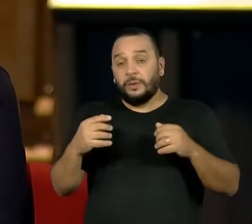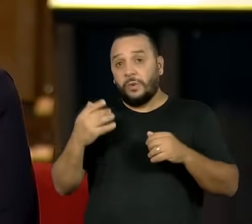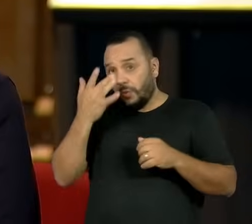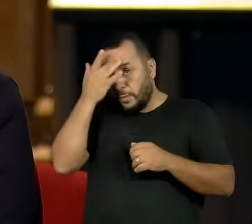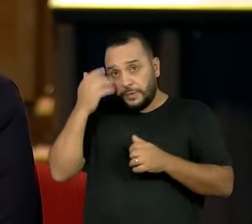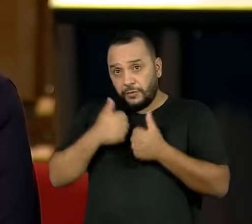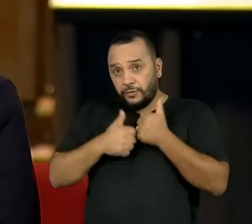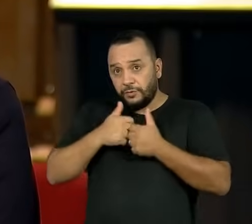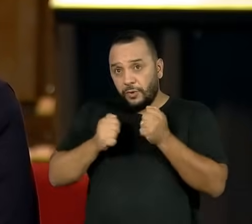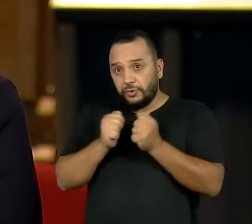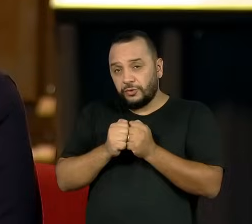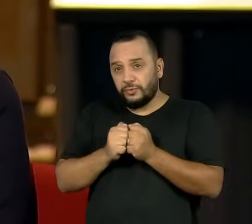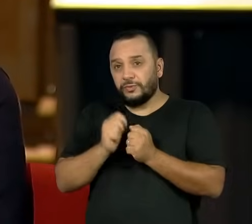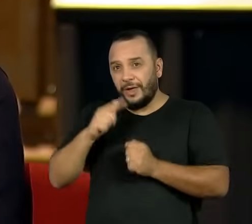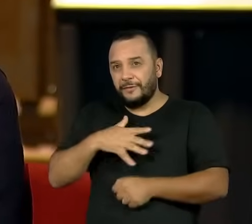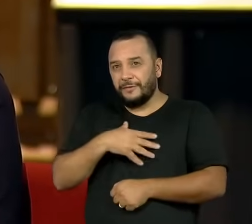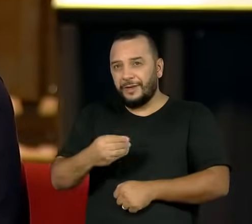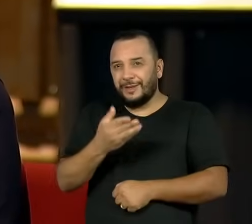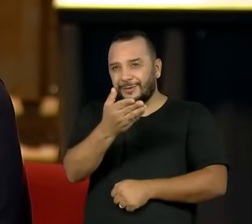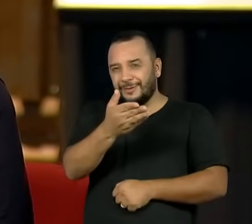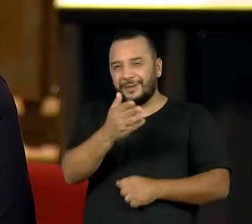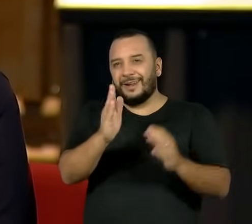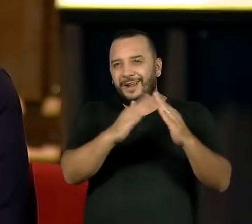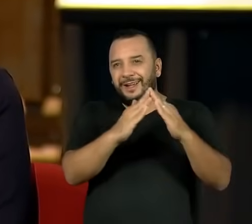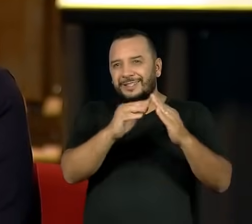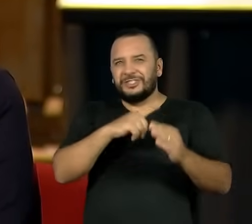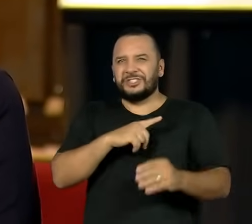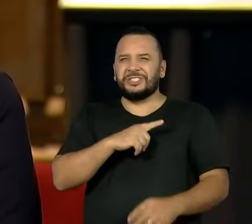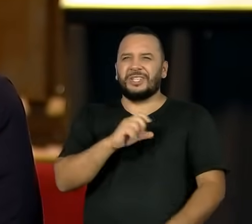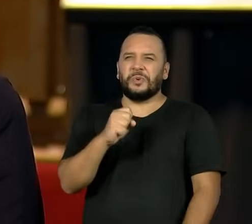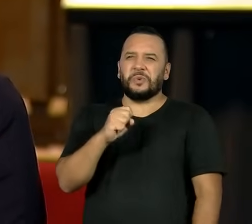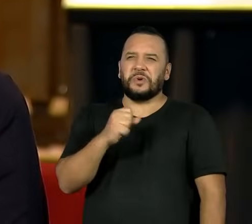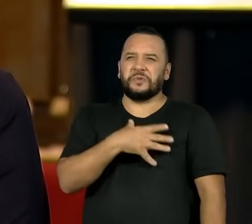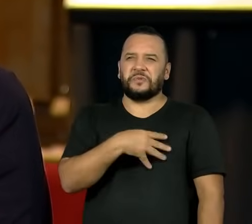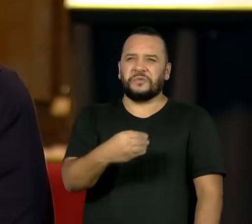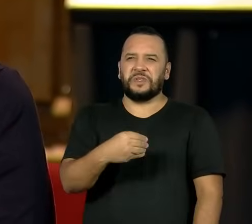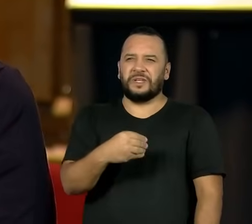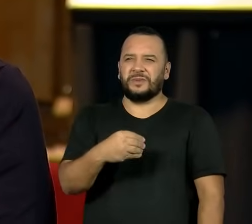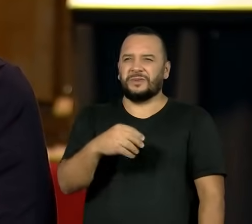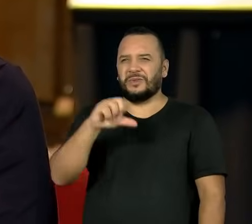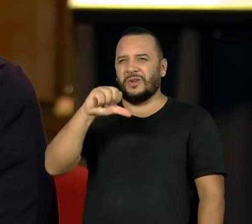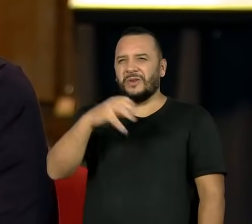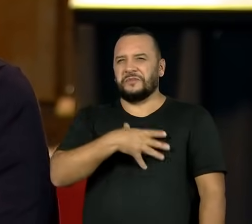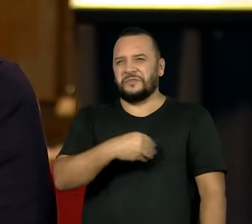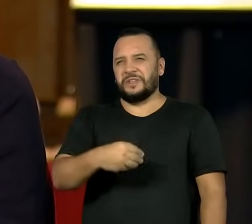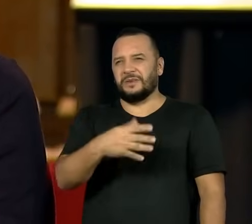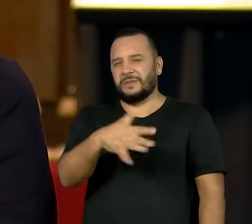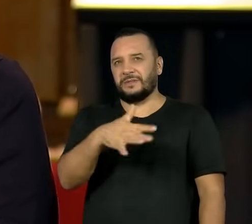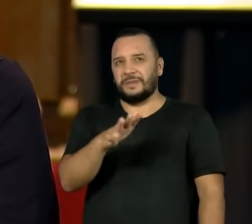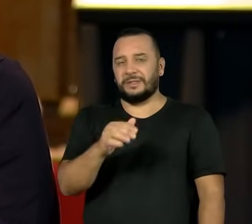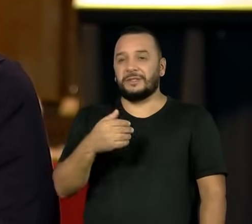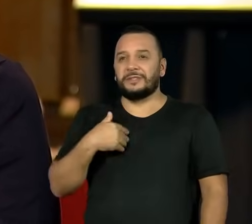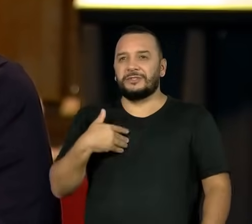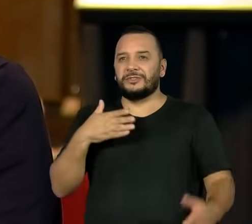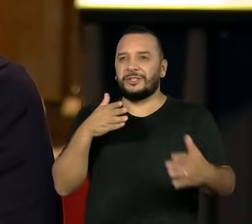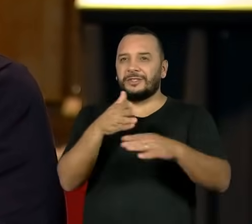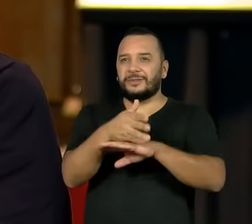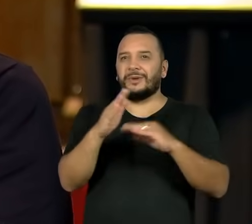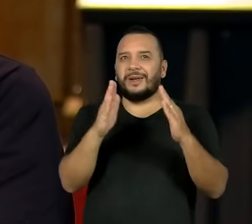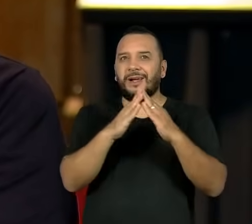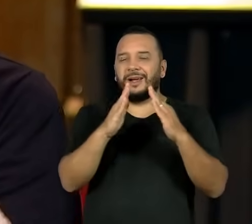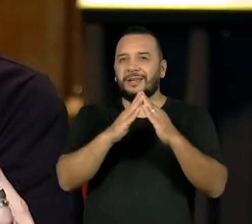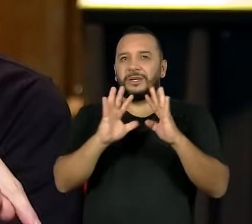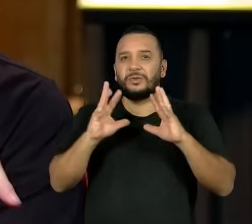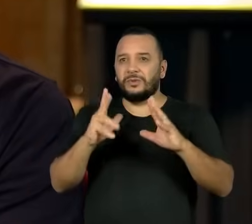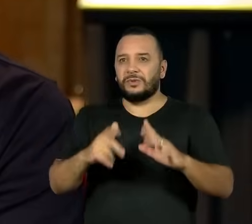morava naquela casa, era filho da pessoa, que tinha vários filhos, 8, 9 filhos. A gente entra na casa, tá todo